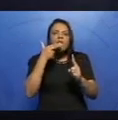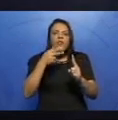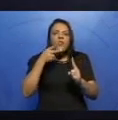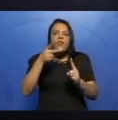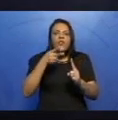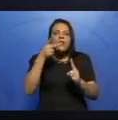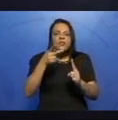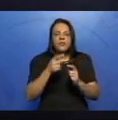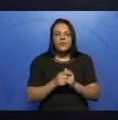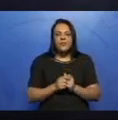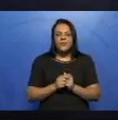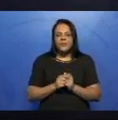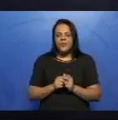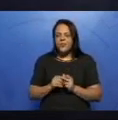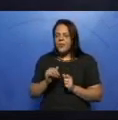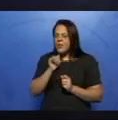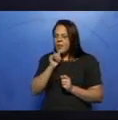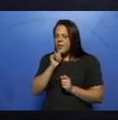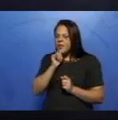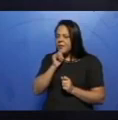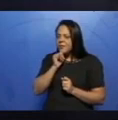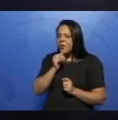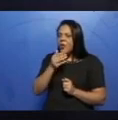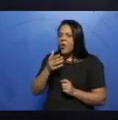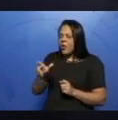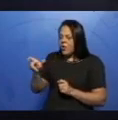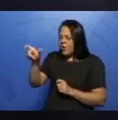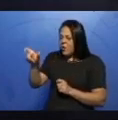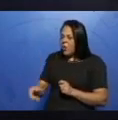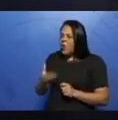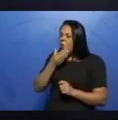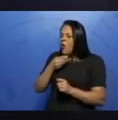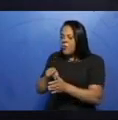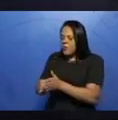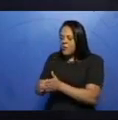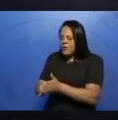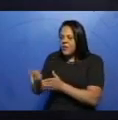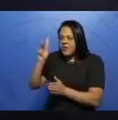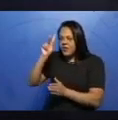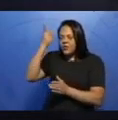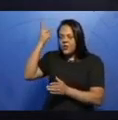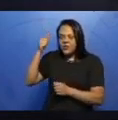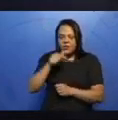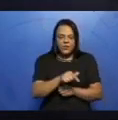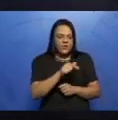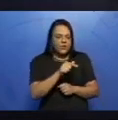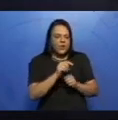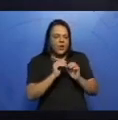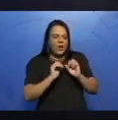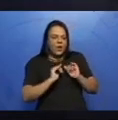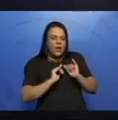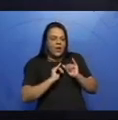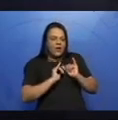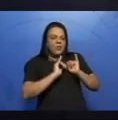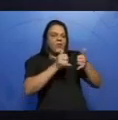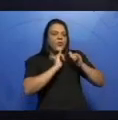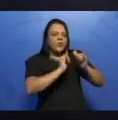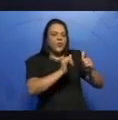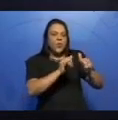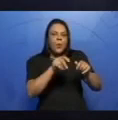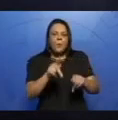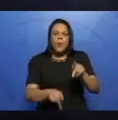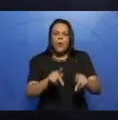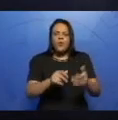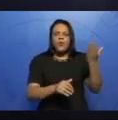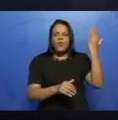O historiador citou povos antigos, isto é, incas e maias. Realmente, o filme